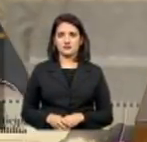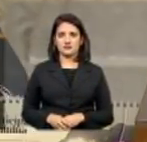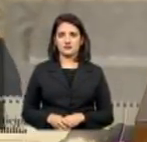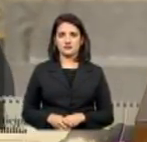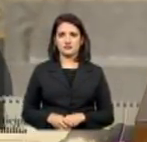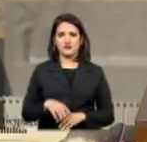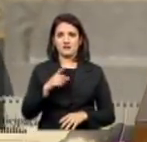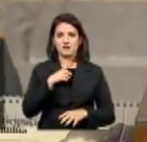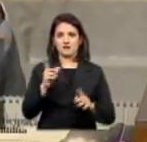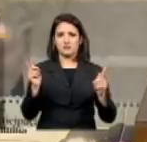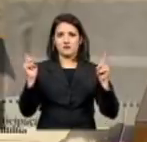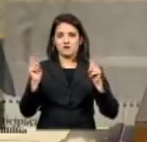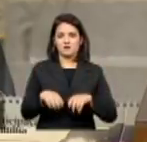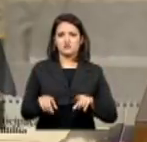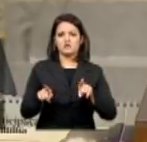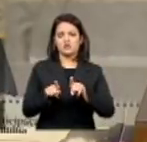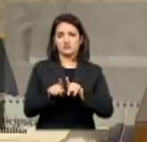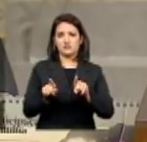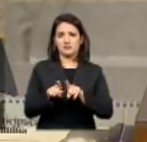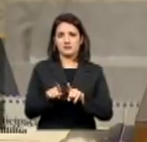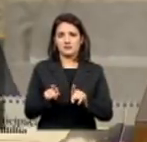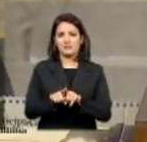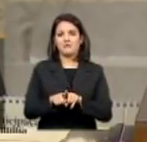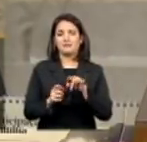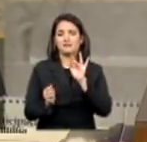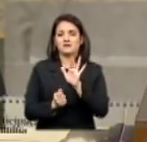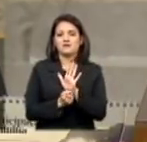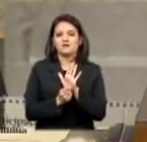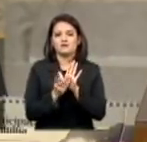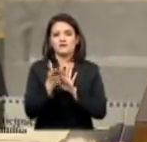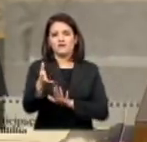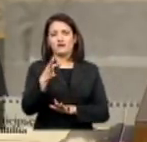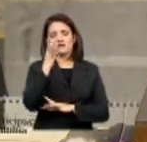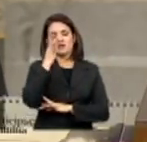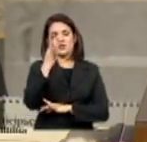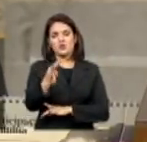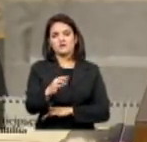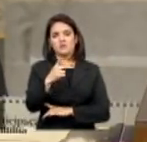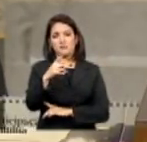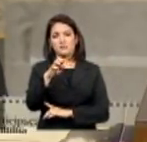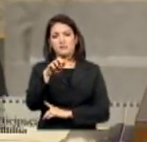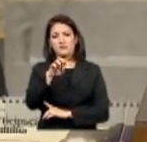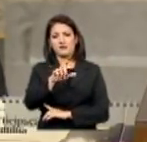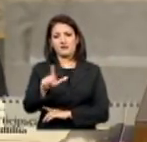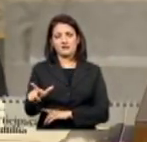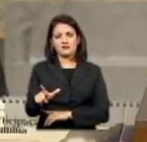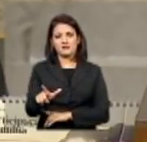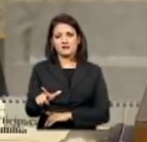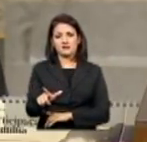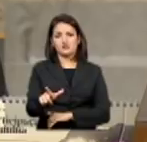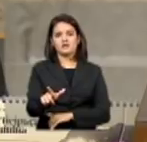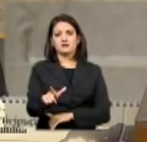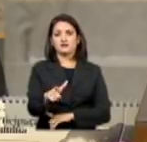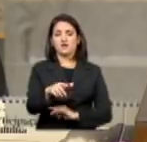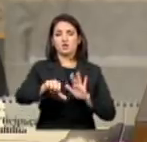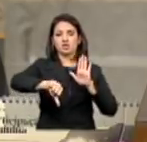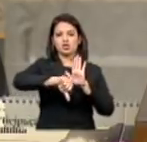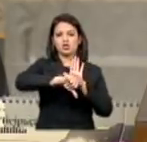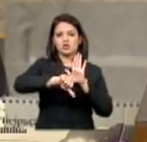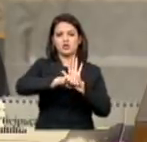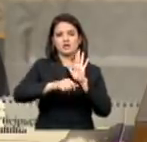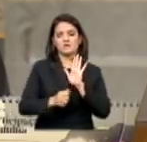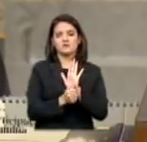de afetar milhares de condenações penais referentes a uma milha de crimes e não apenas